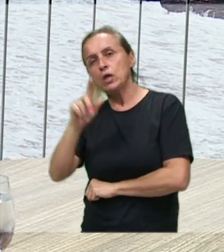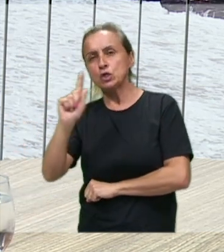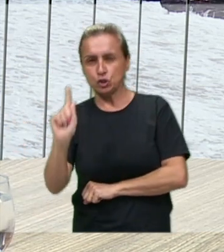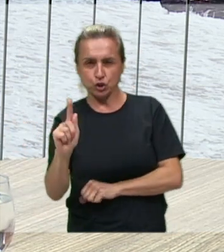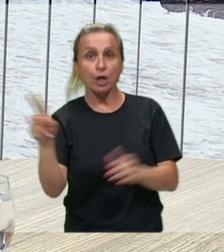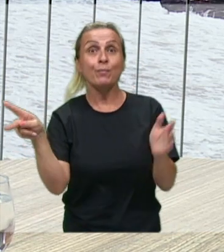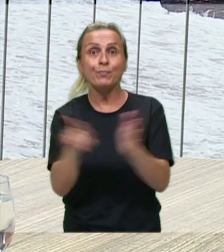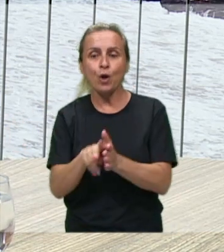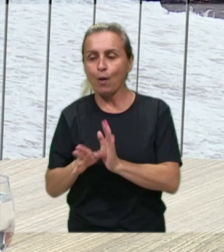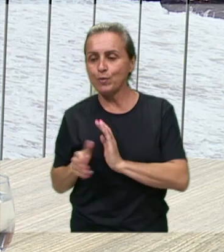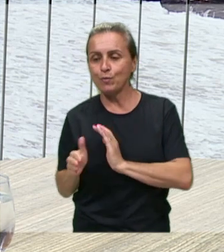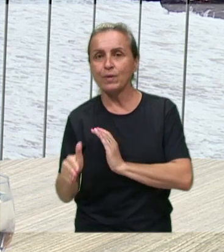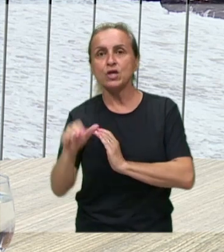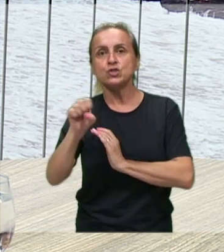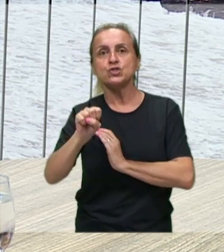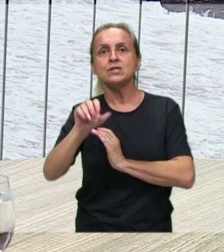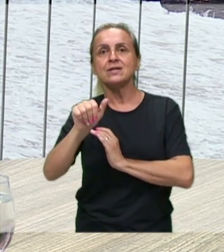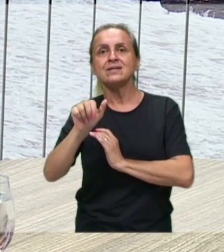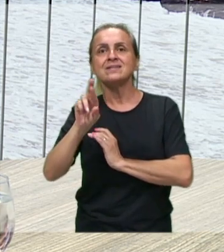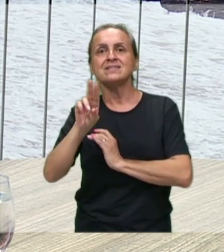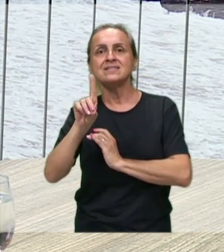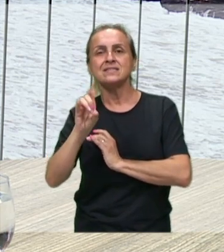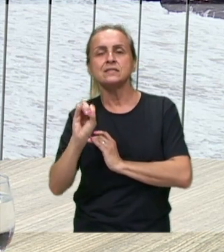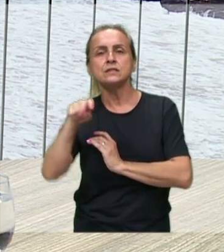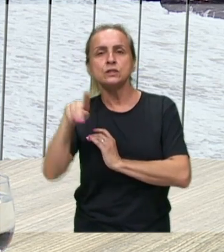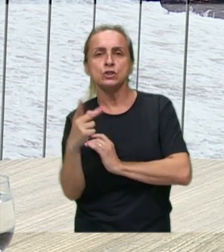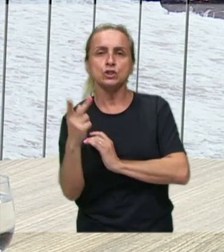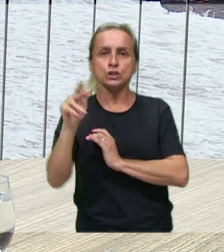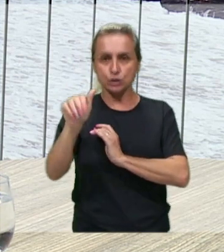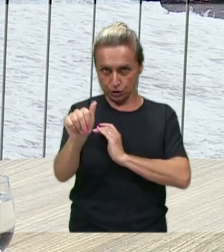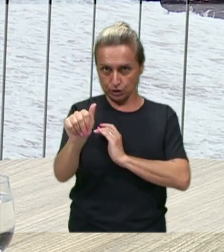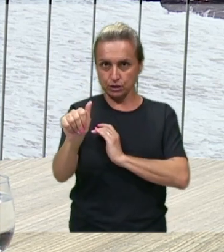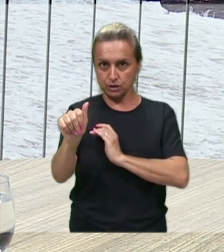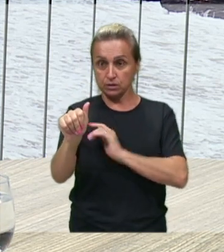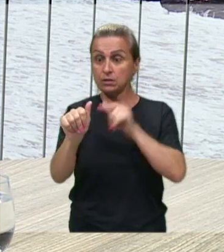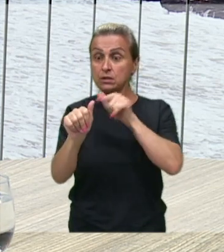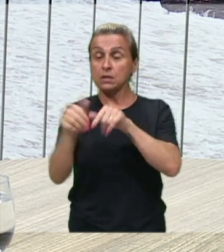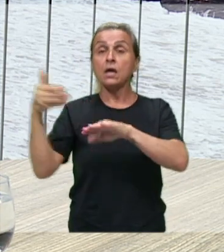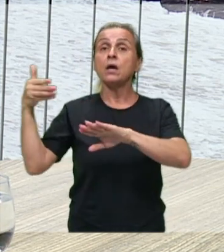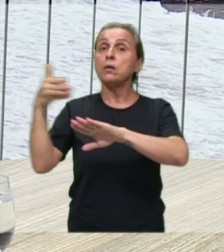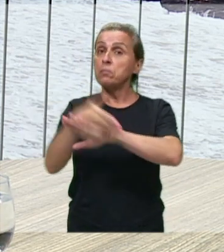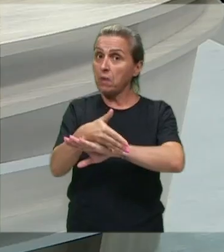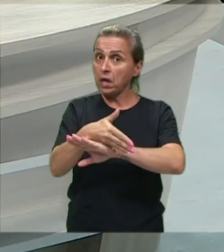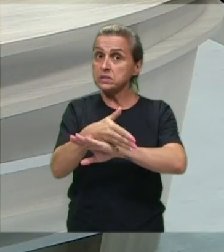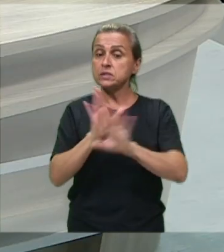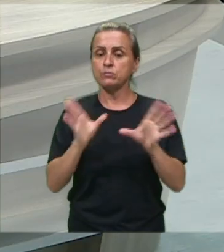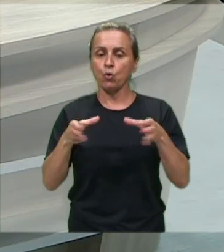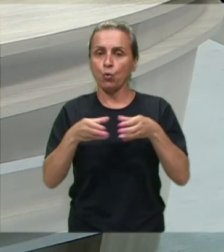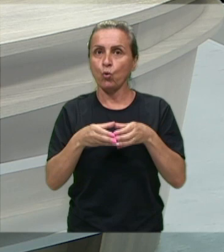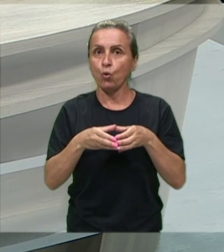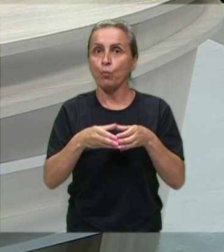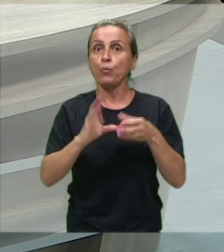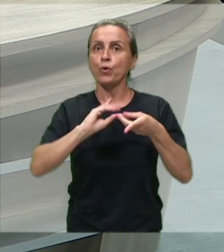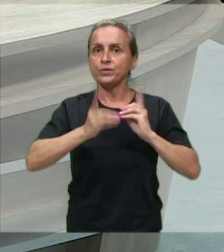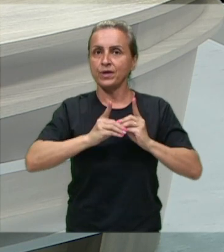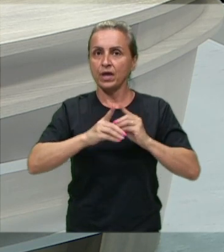que deve ser no CEP-Sul. Então a gente participa com o nosso corpo técnico,